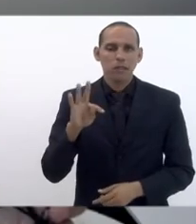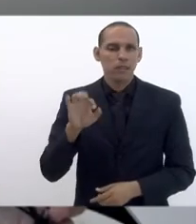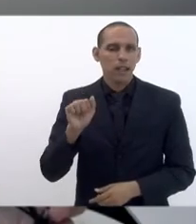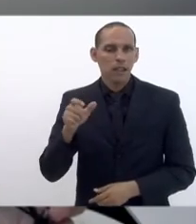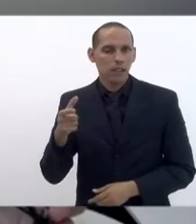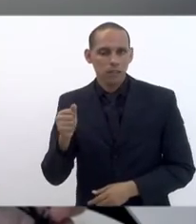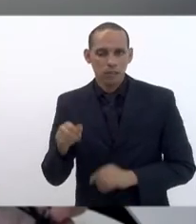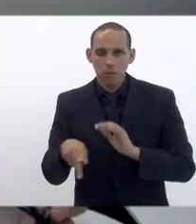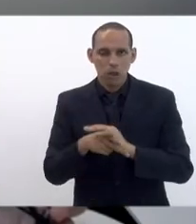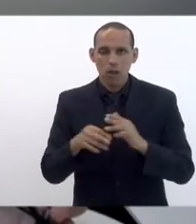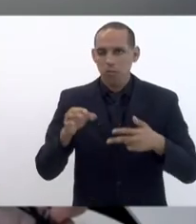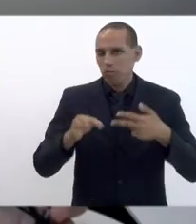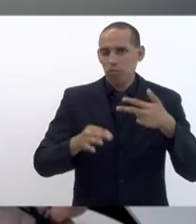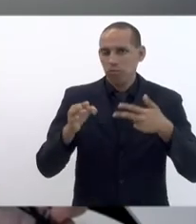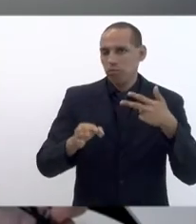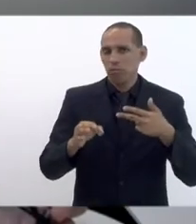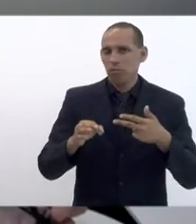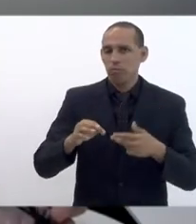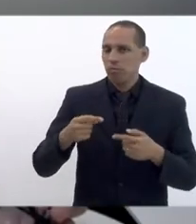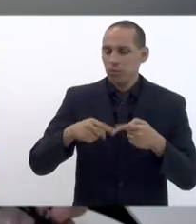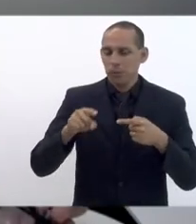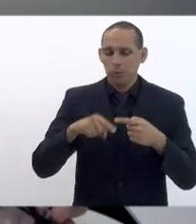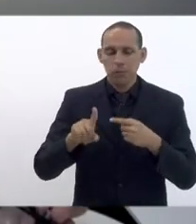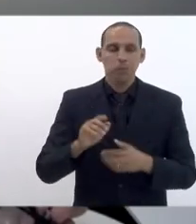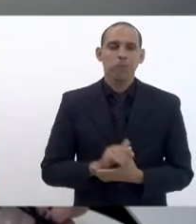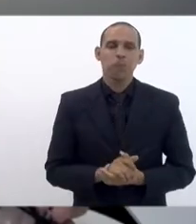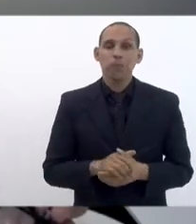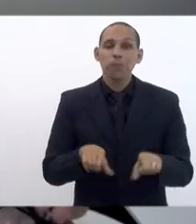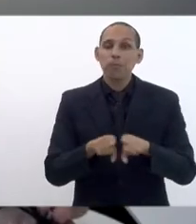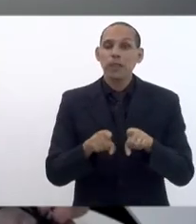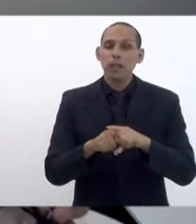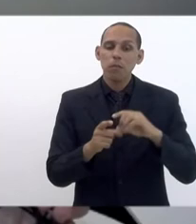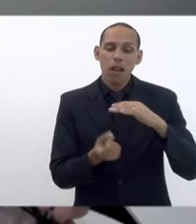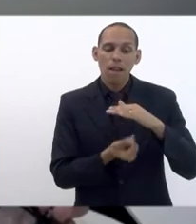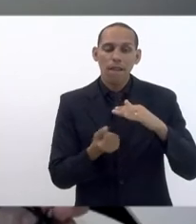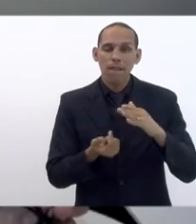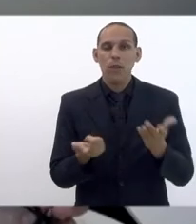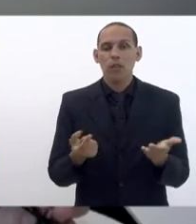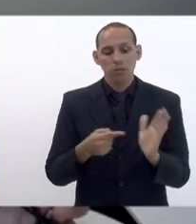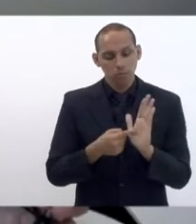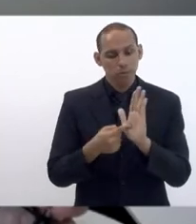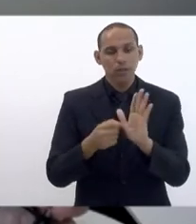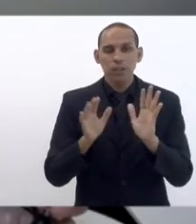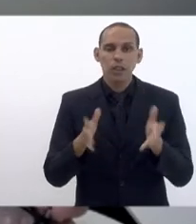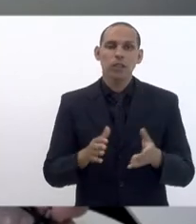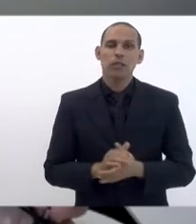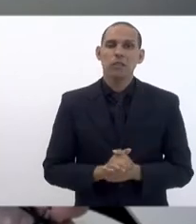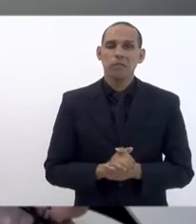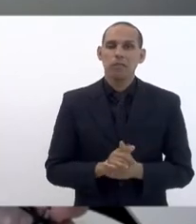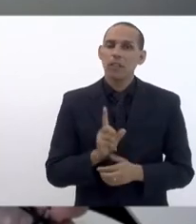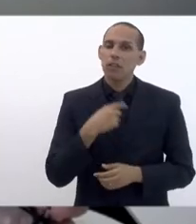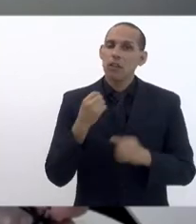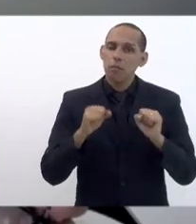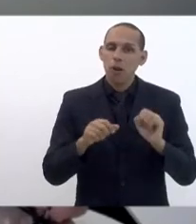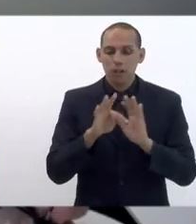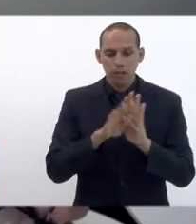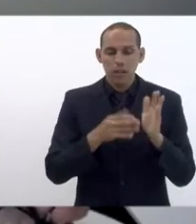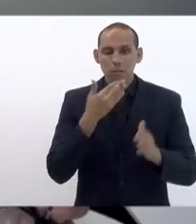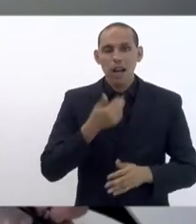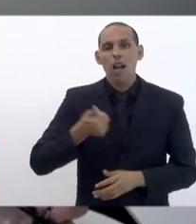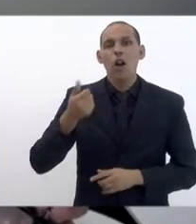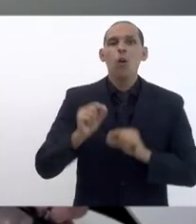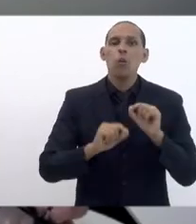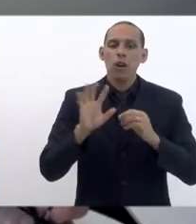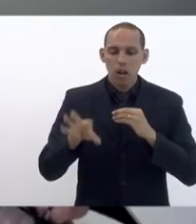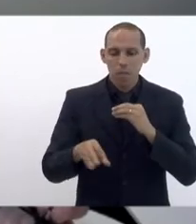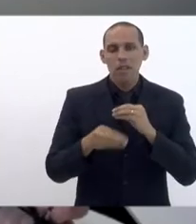pelo Poder Judiciário, não é o caso, e a fonte de custeio está apontada, que a gente pode, para aprimorar o texto, acrescentar